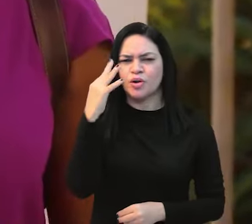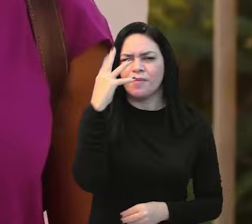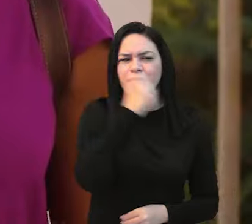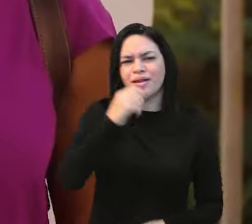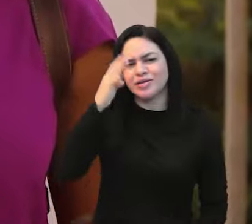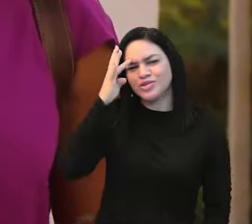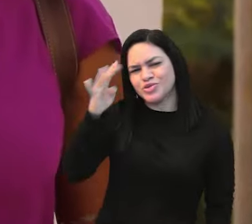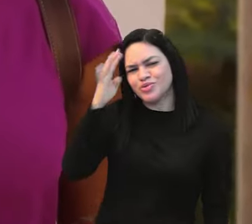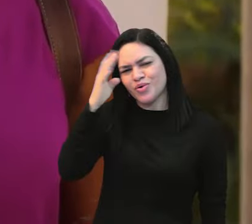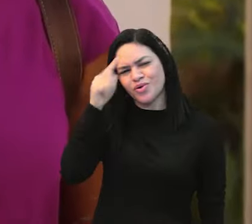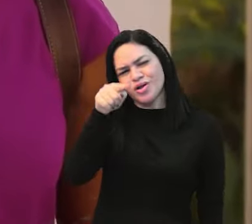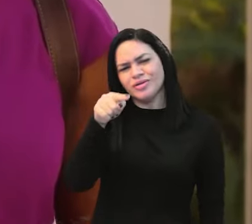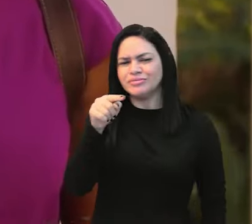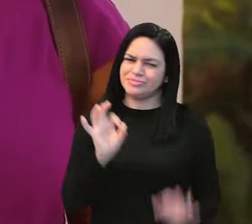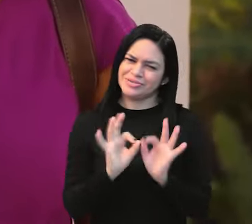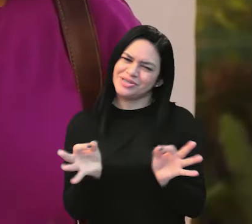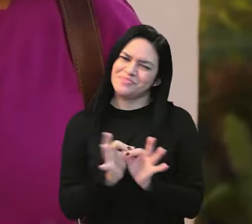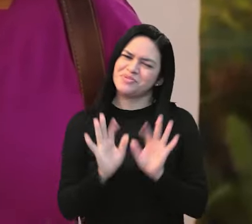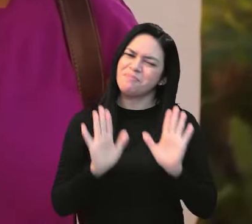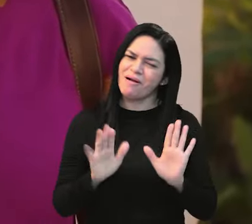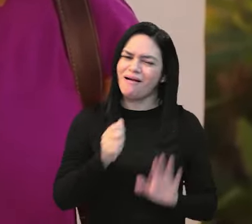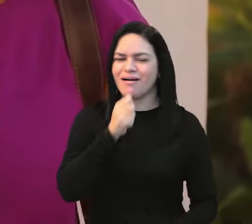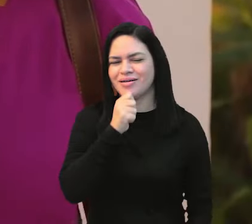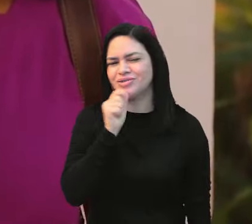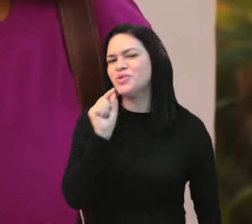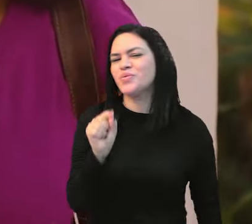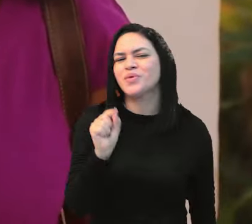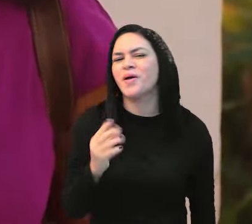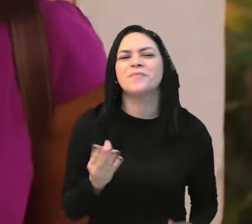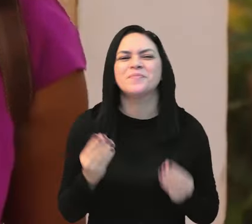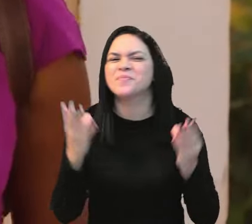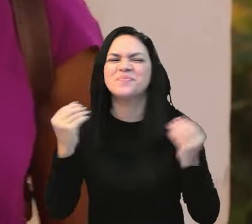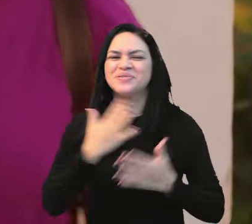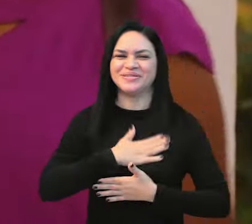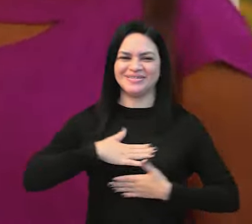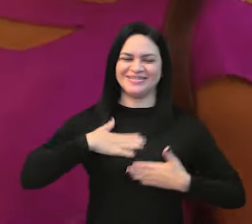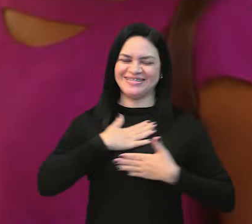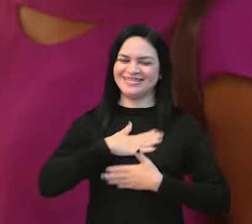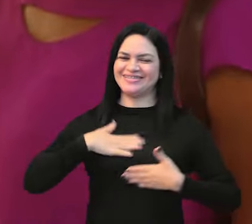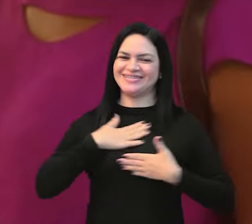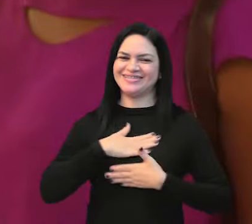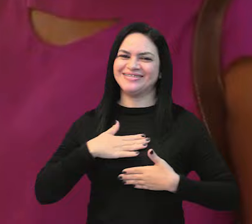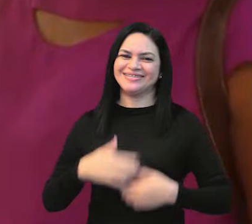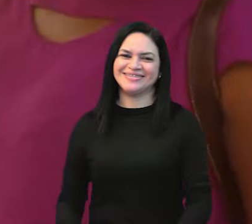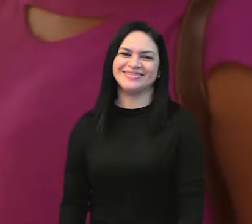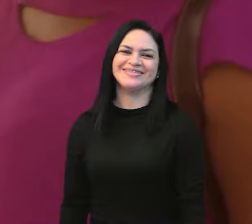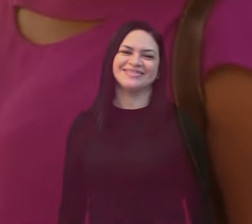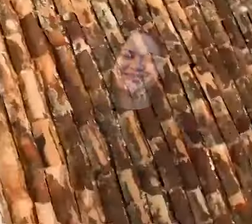sonhos de forma simples, mas ainda assim muito prazerosa.